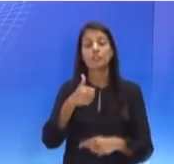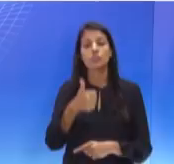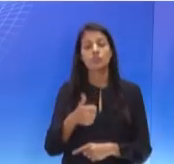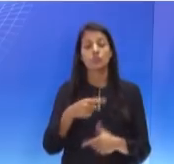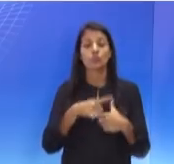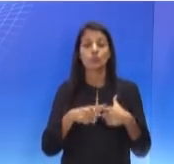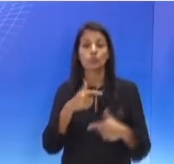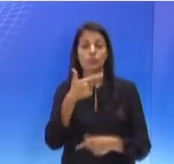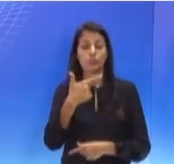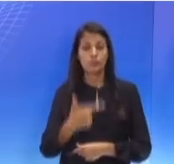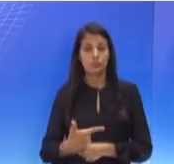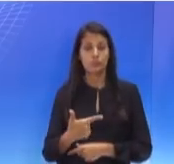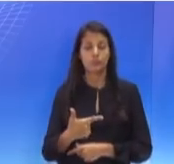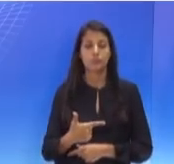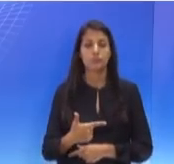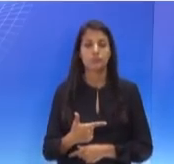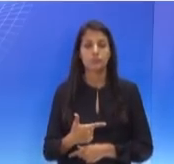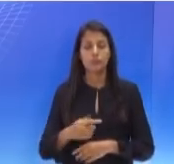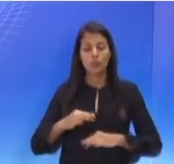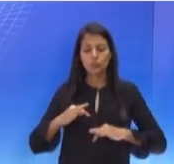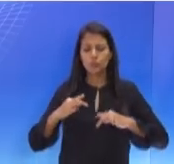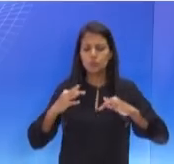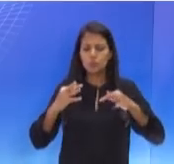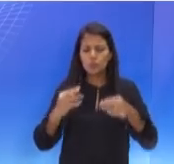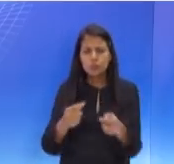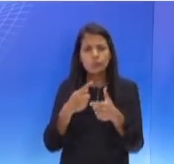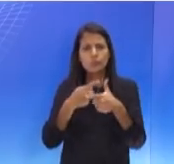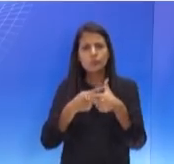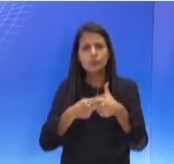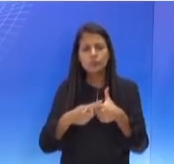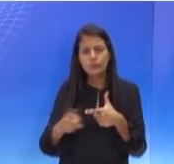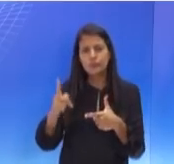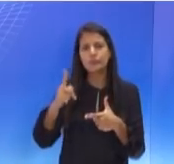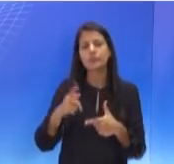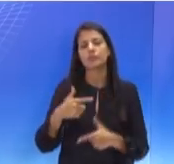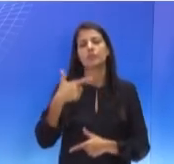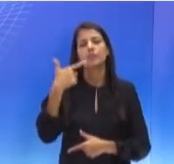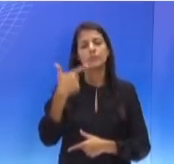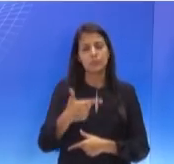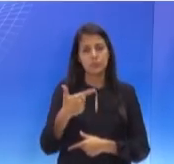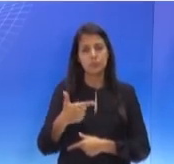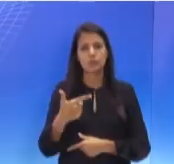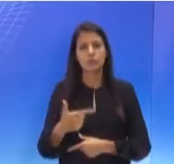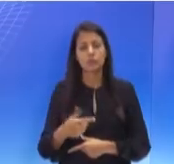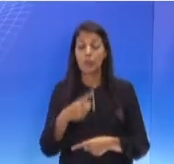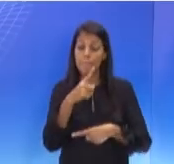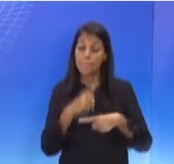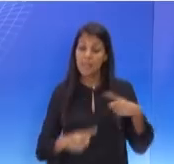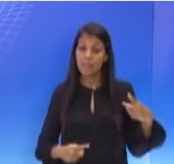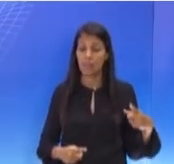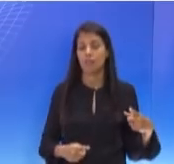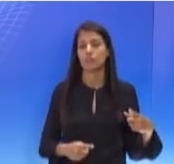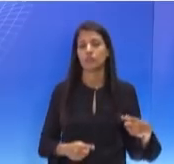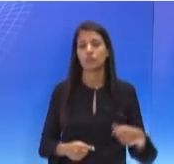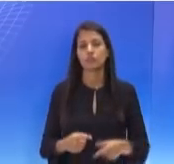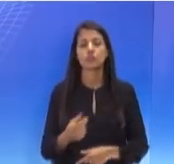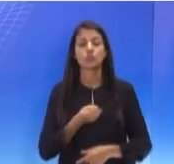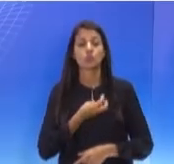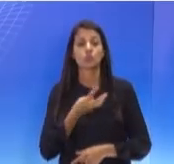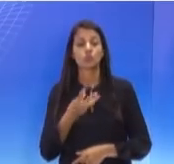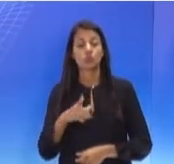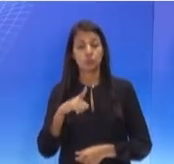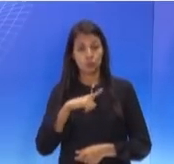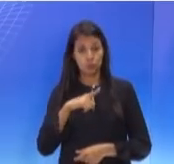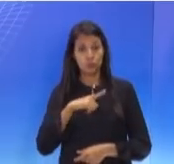por 2. Então, todo o valor dividido por 2 é a metade desse valor. Então, nós temos que a